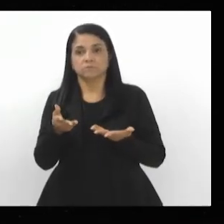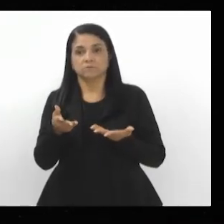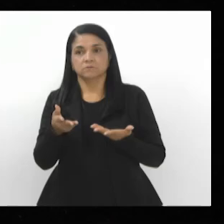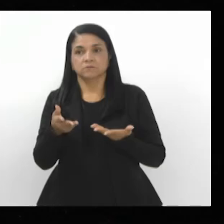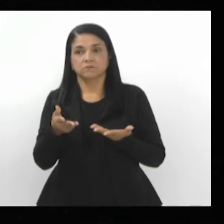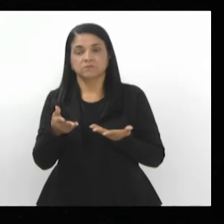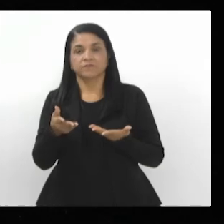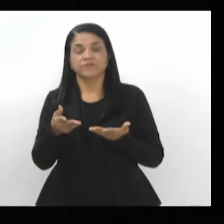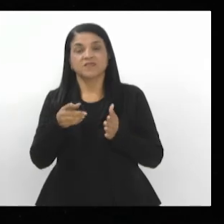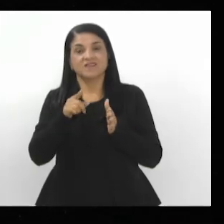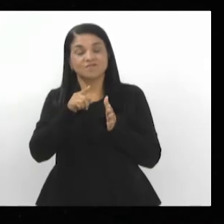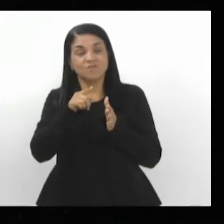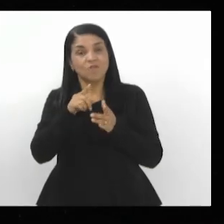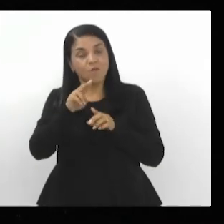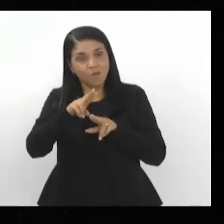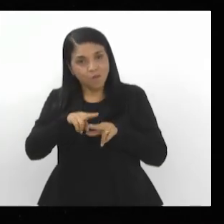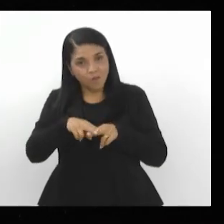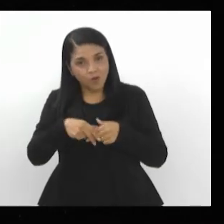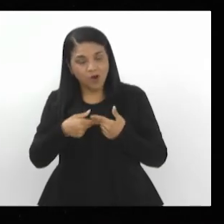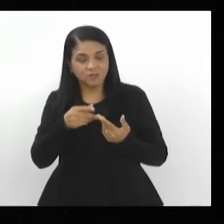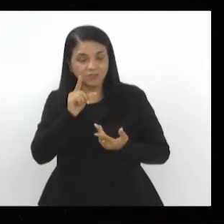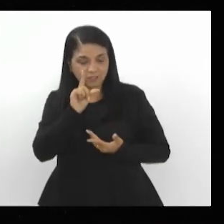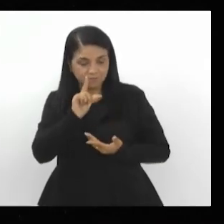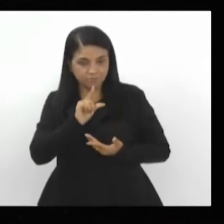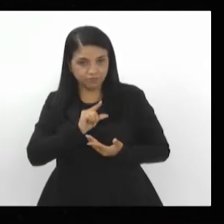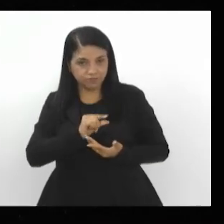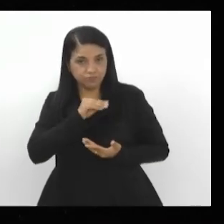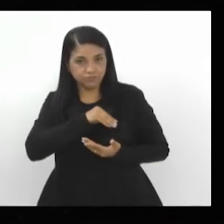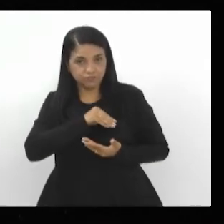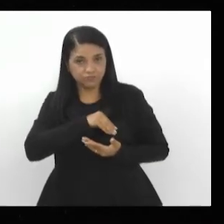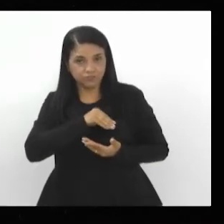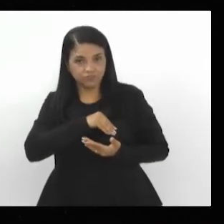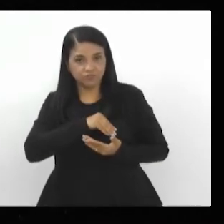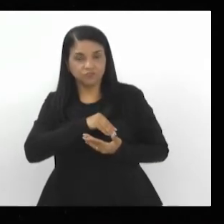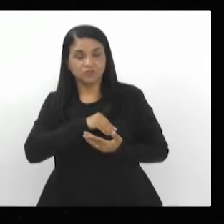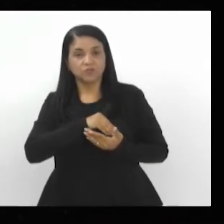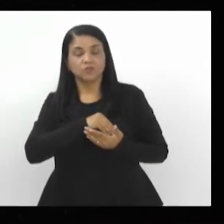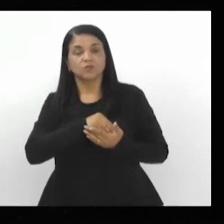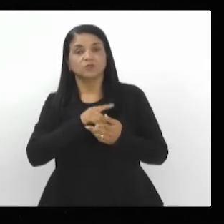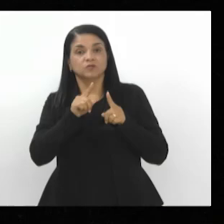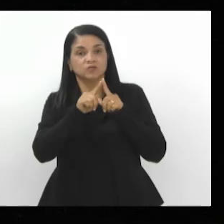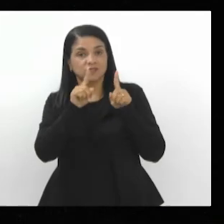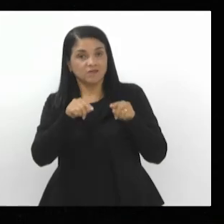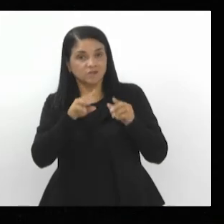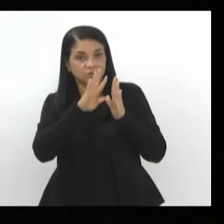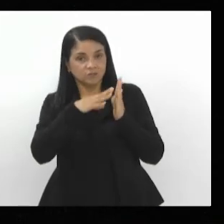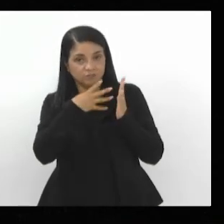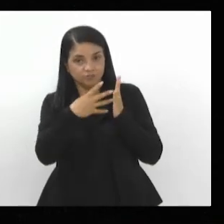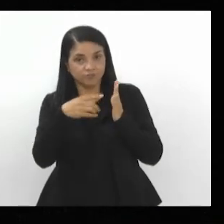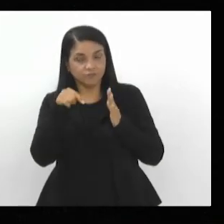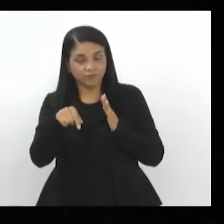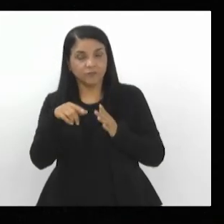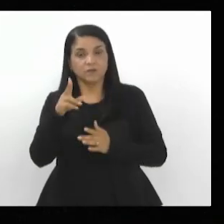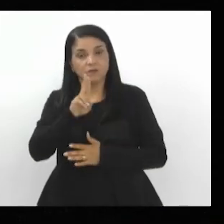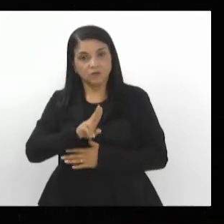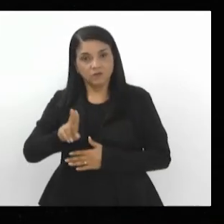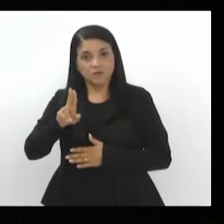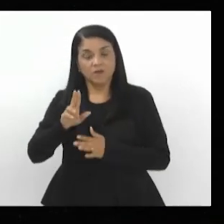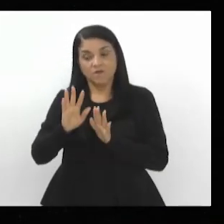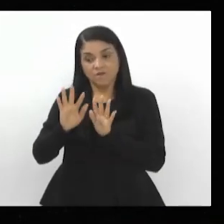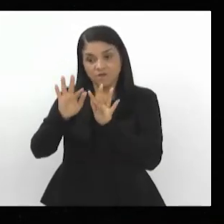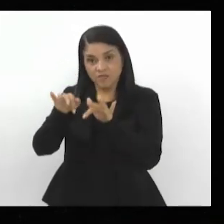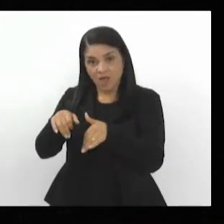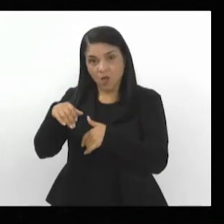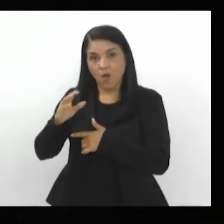consequência dessa defasagem acumulada no quadro de servidores, profissionais que recebem seu final de carreira, a gente